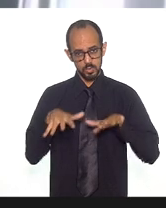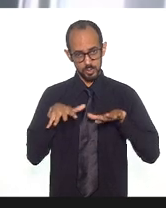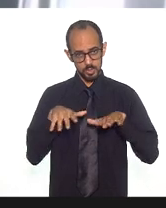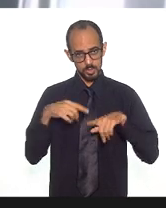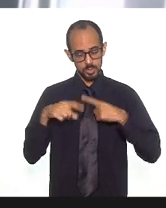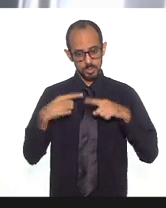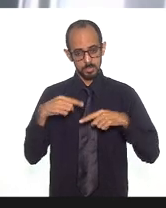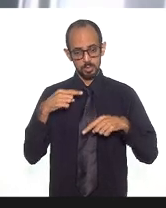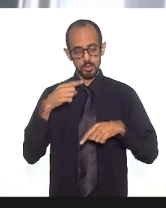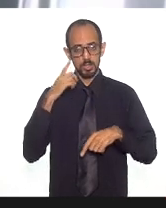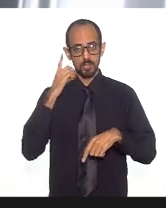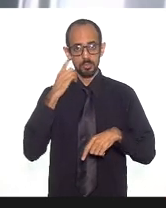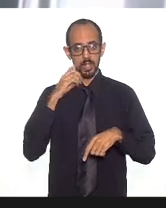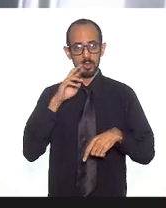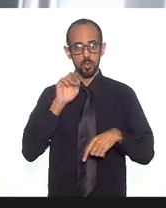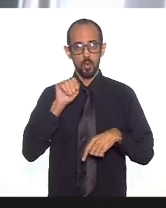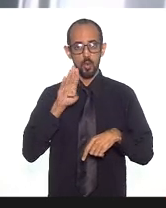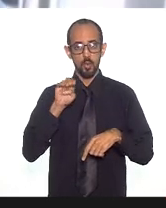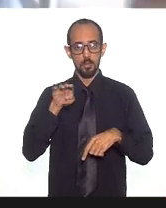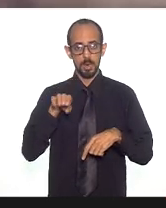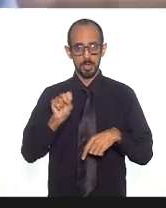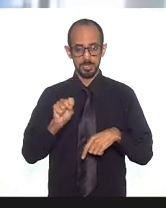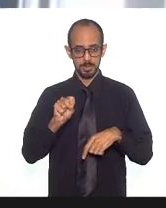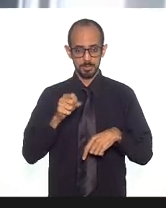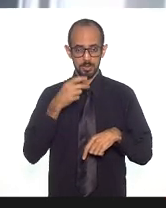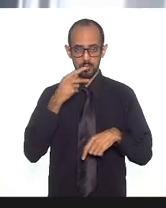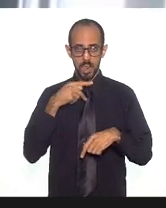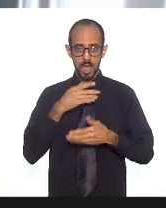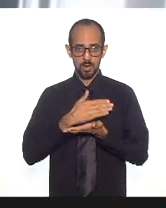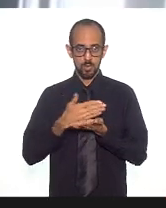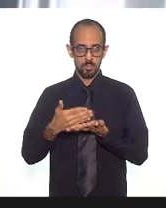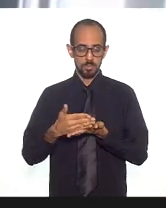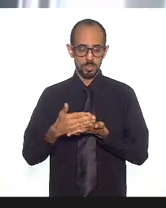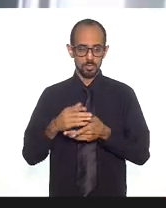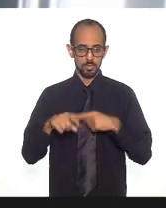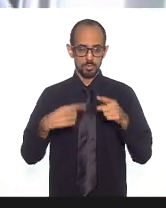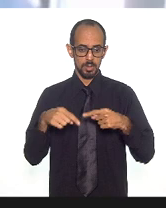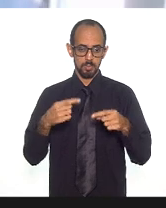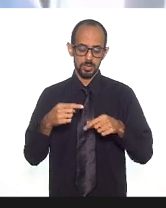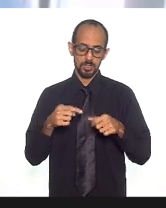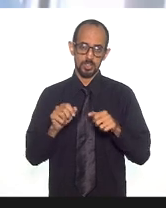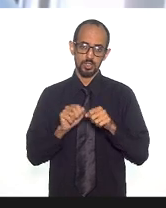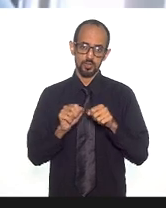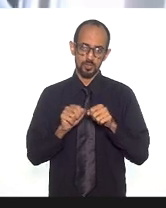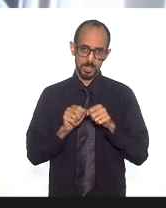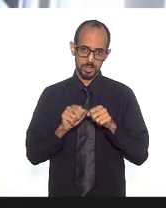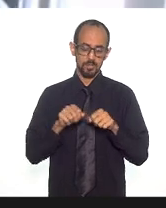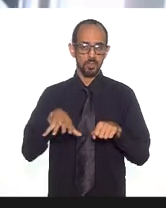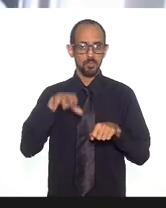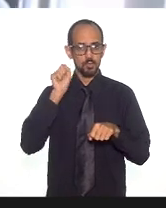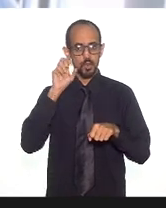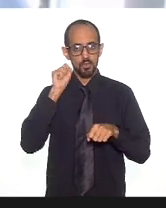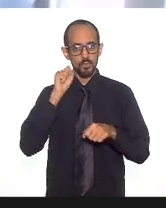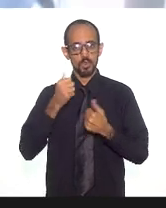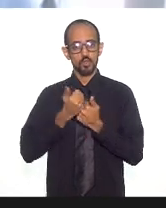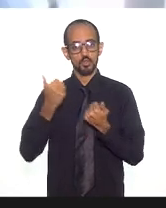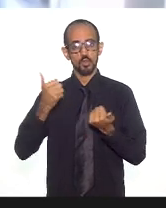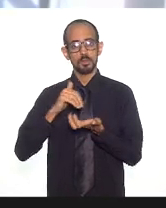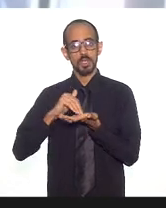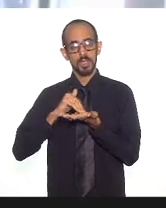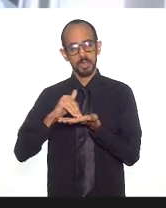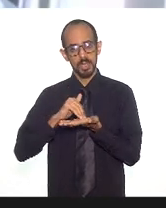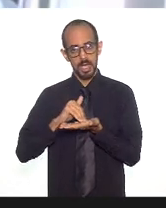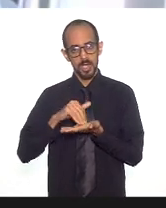Rubens Bontempo, para uma saudação inicial. E aí nós faremos o que nós combinamos dos bastidores. Ouviremos o subsecretário Edgar Leite,